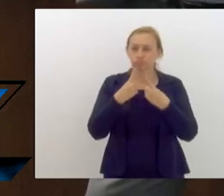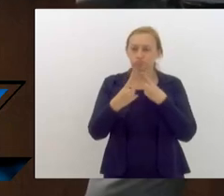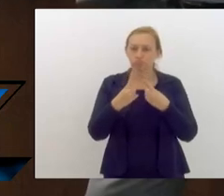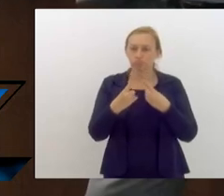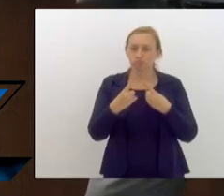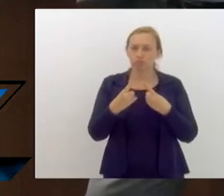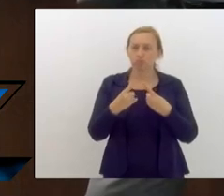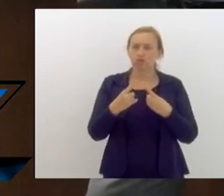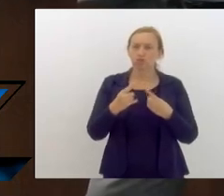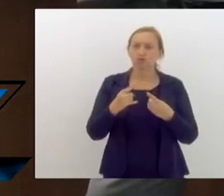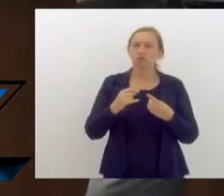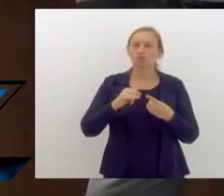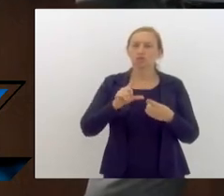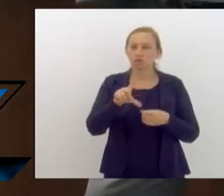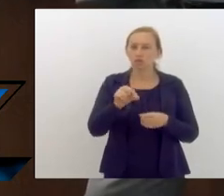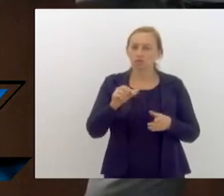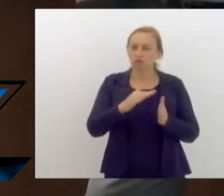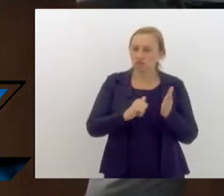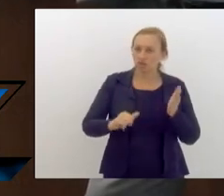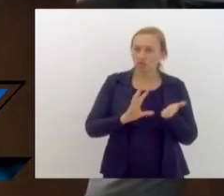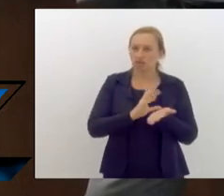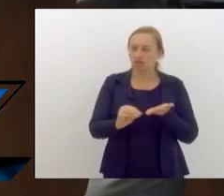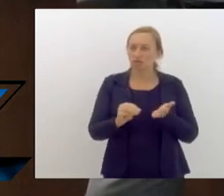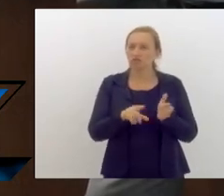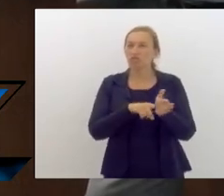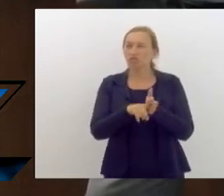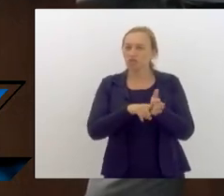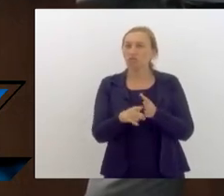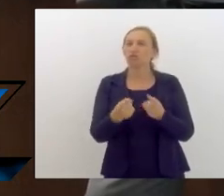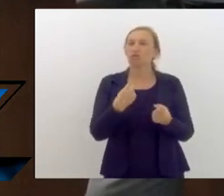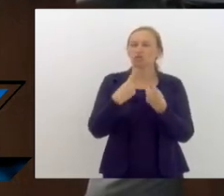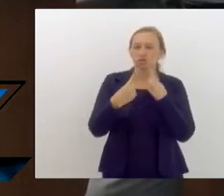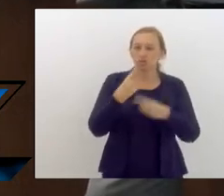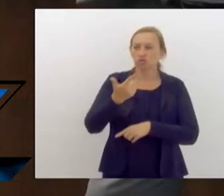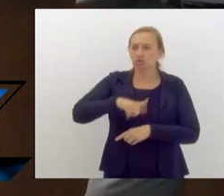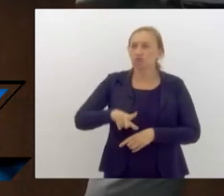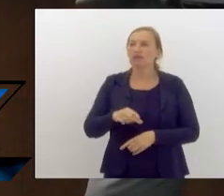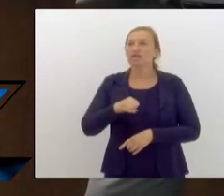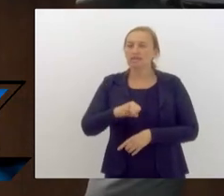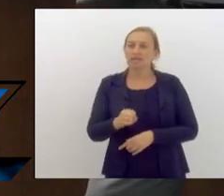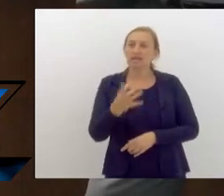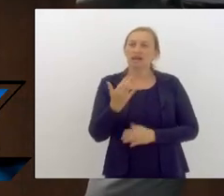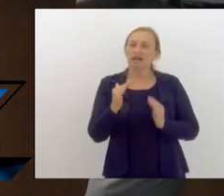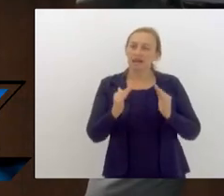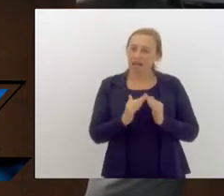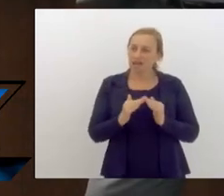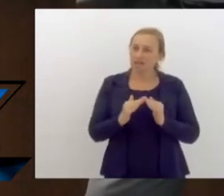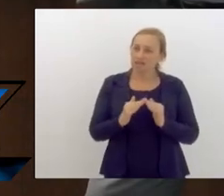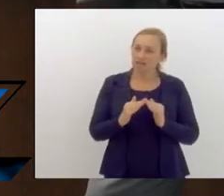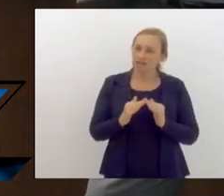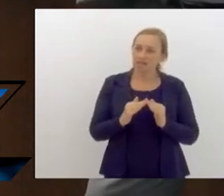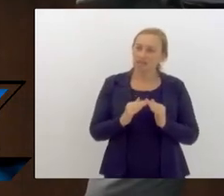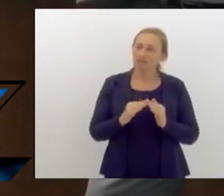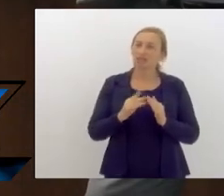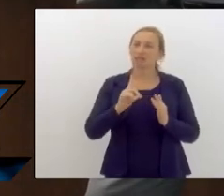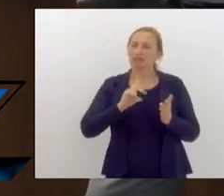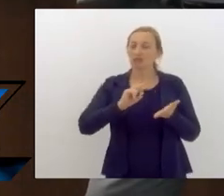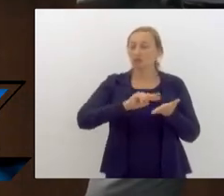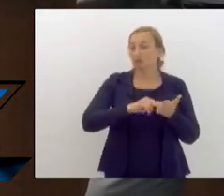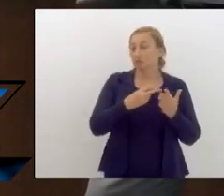lá e suspender tirar o projeto de pauta e rede discutir se a casa passará a ter uma interpretação